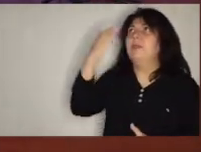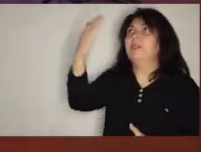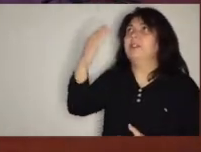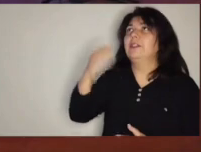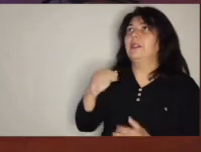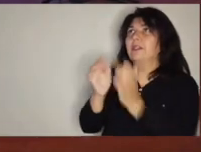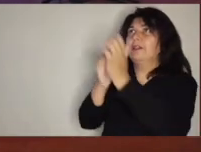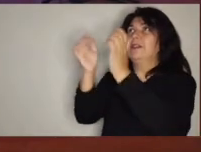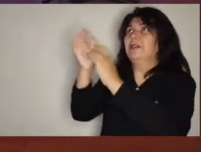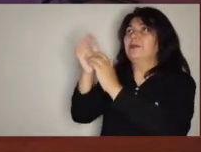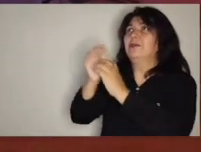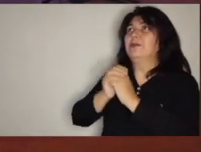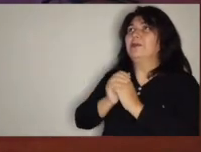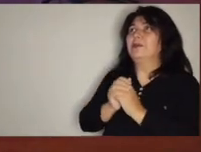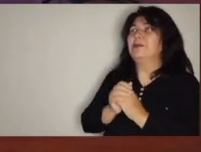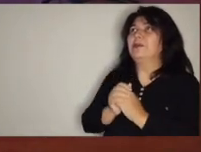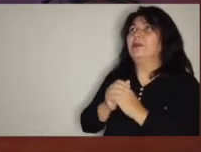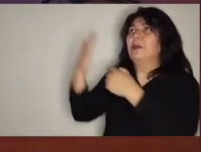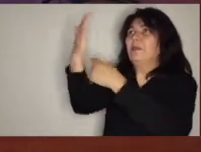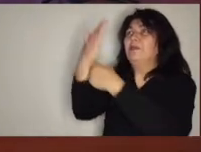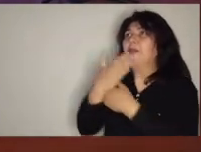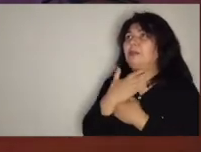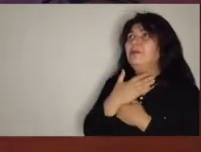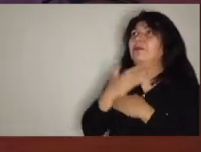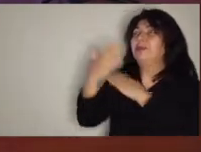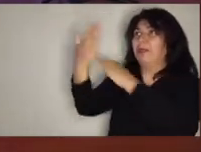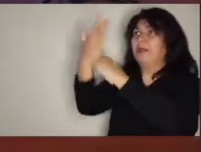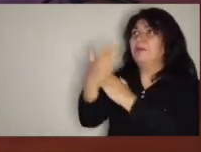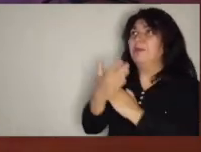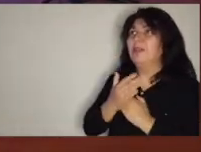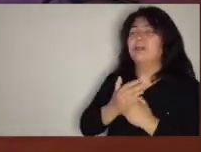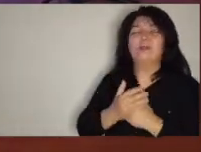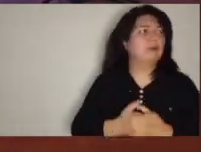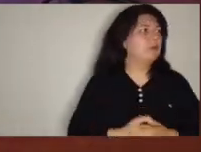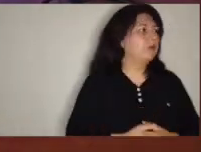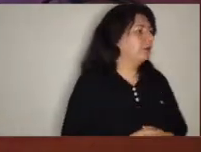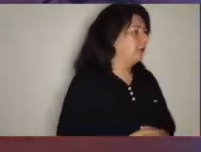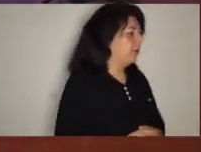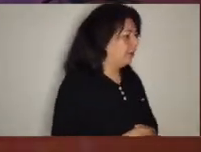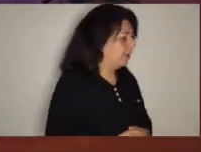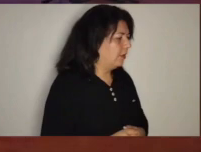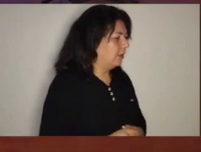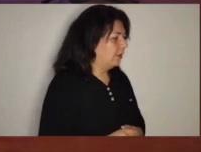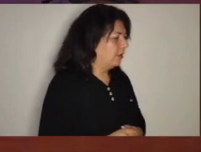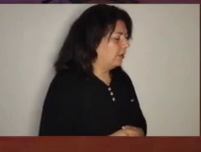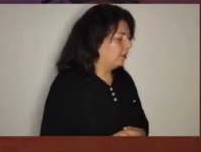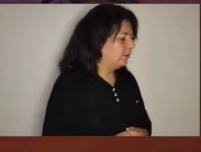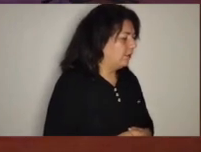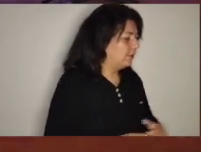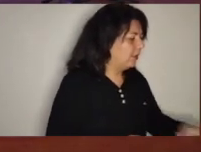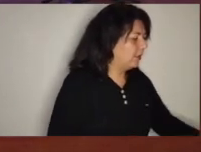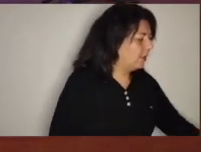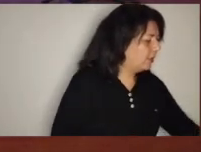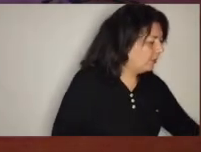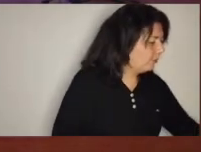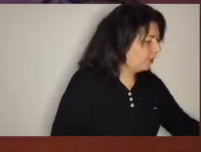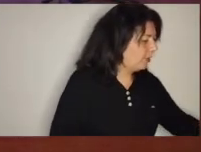E Jesus caminha agora até Pedro, pega Pedro pela mão, e agora